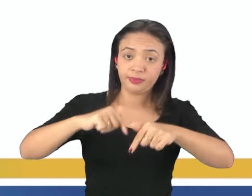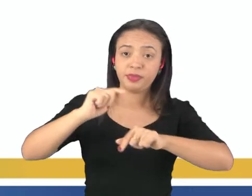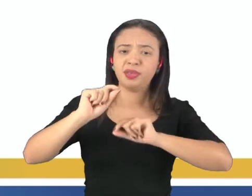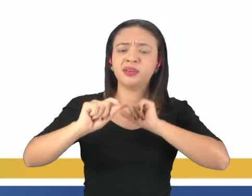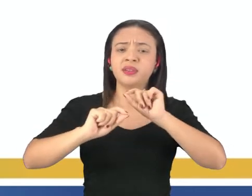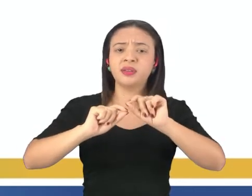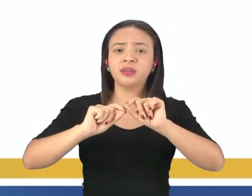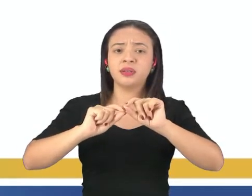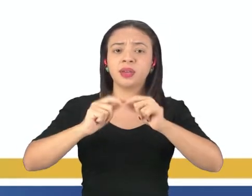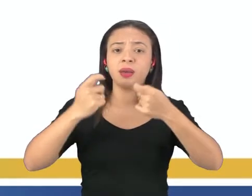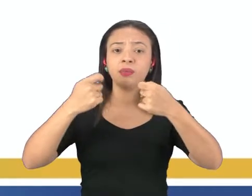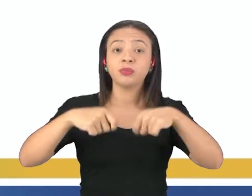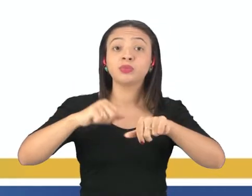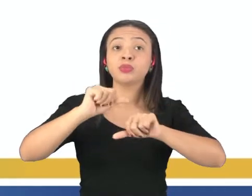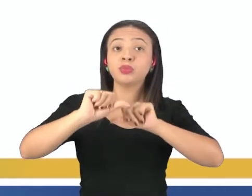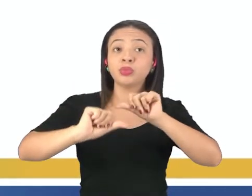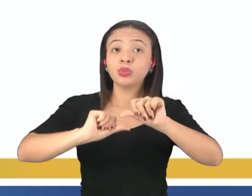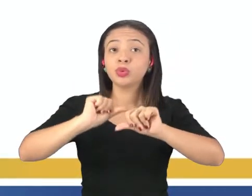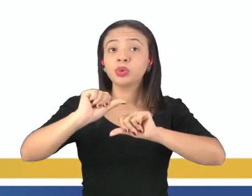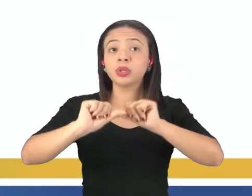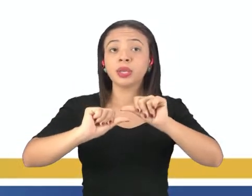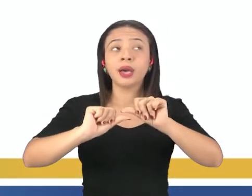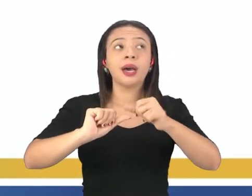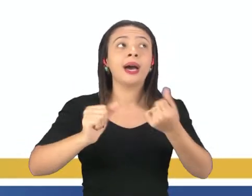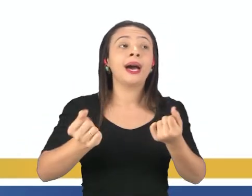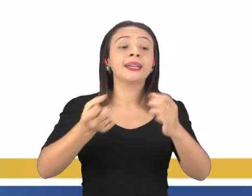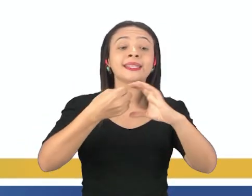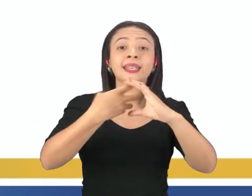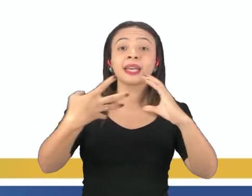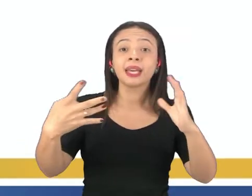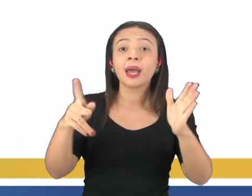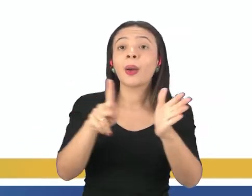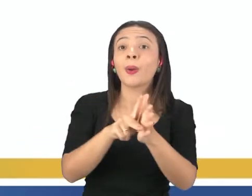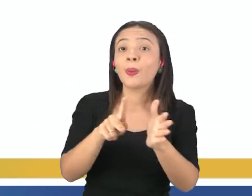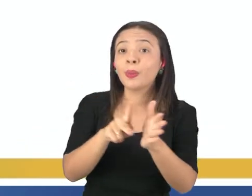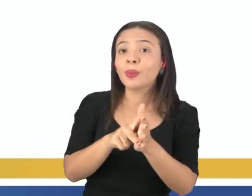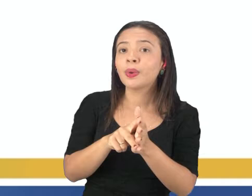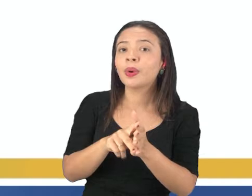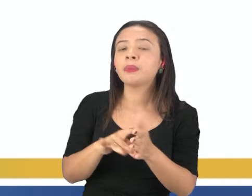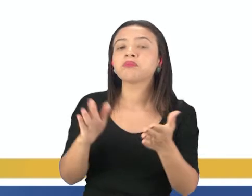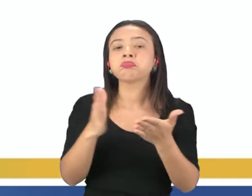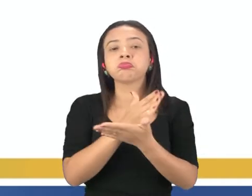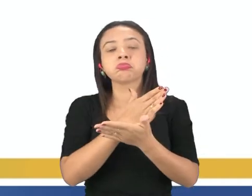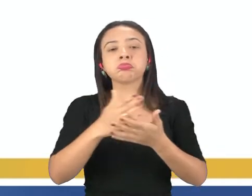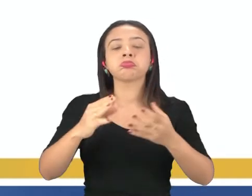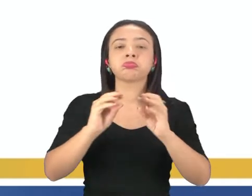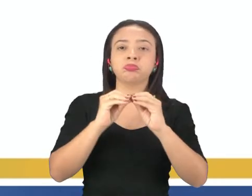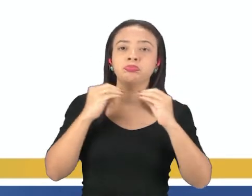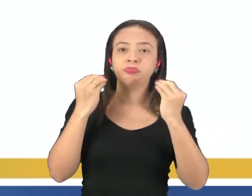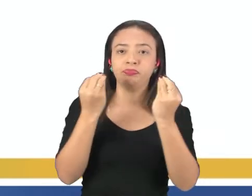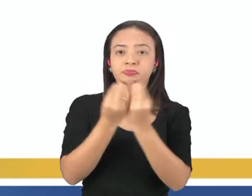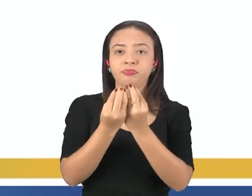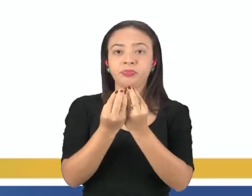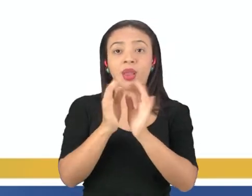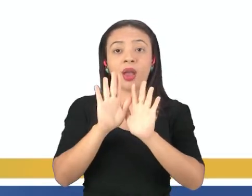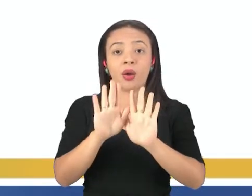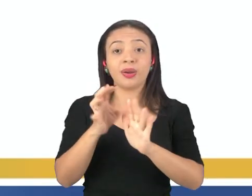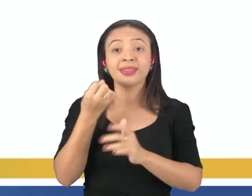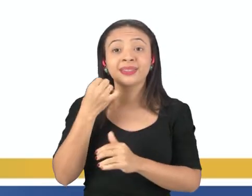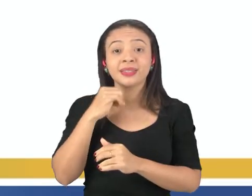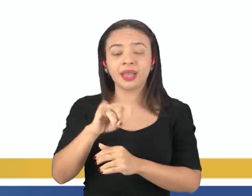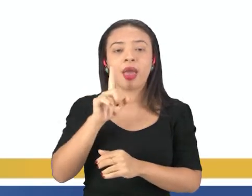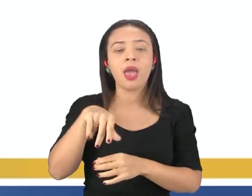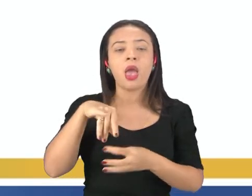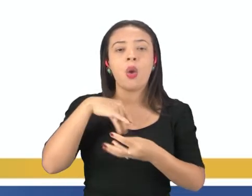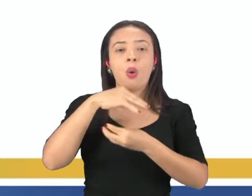aquelas onde eu vou alterar a morfologia e até mesmo as características de algumas substâncias. Já quando eu falo de